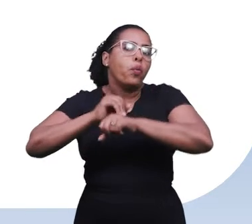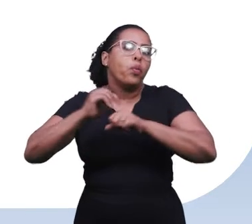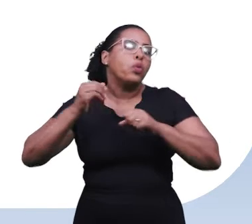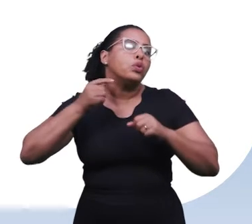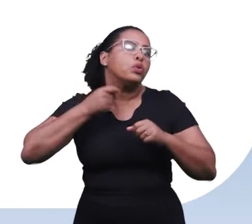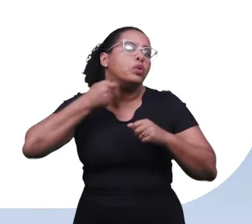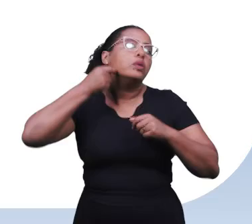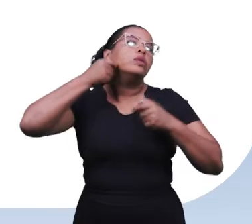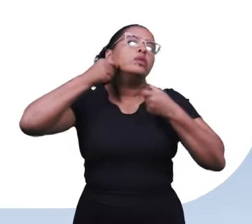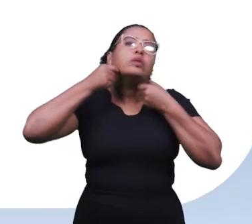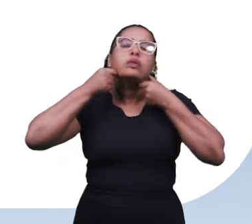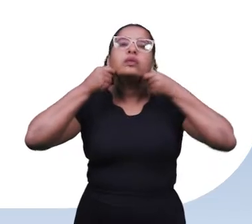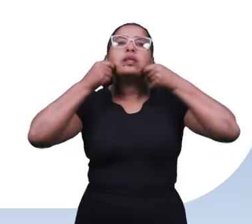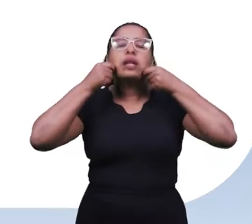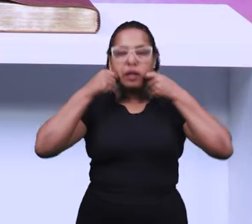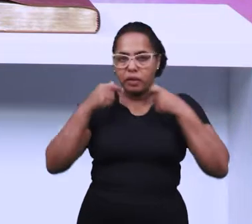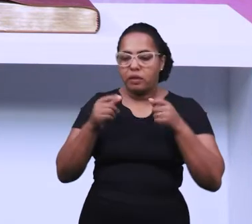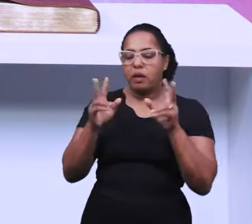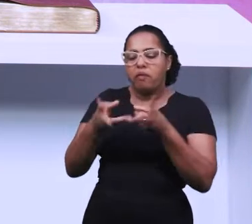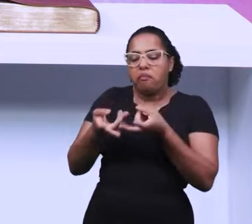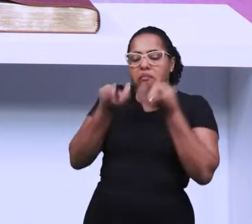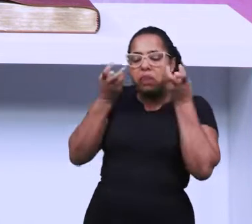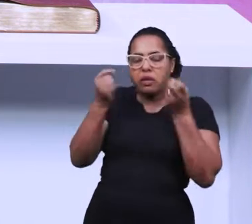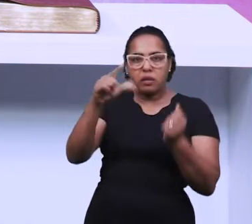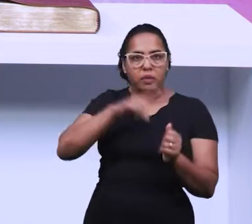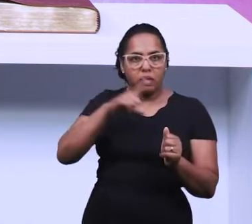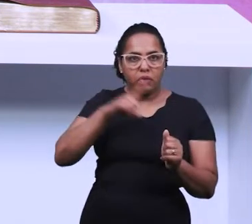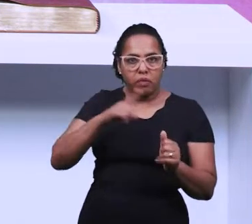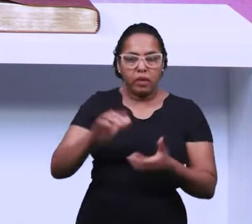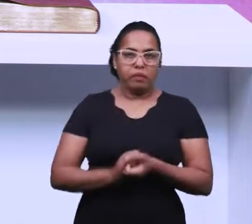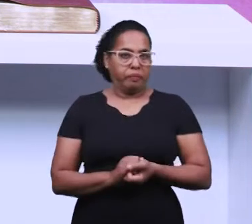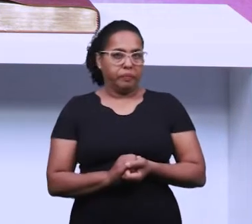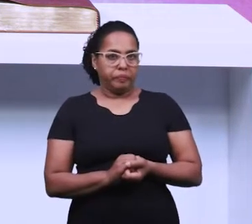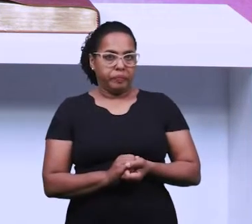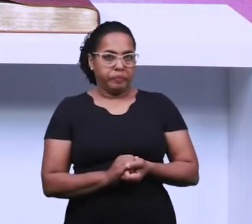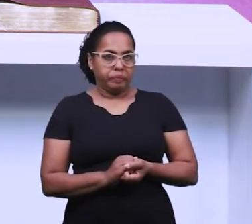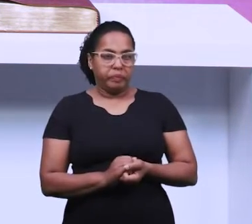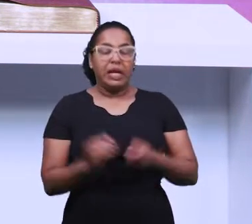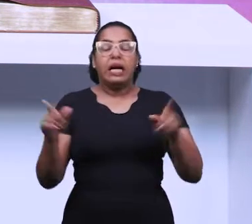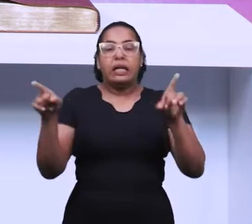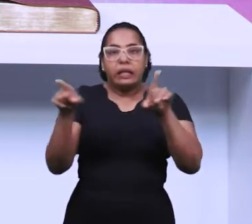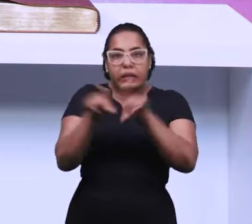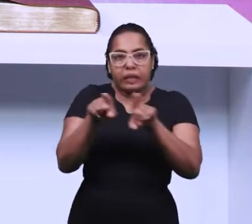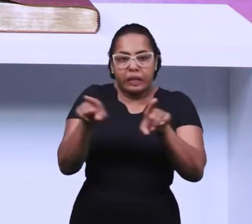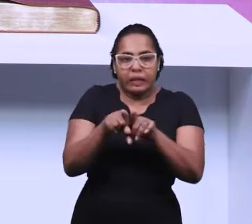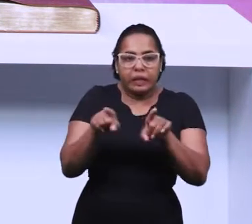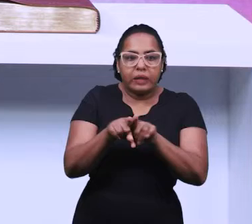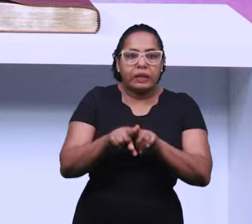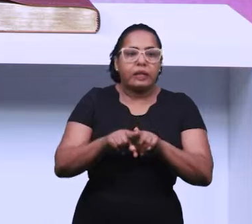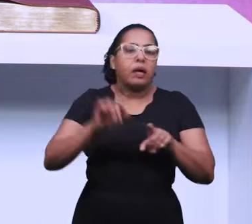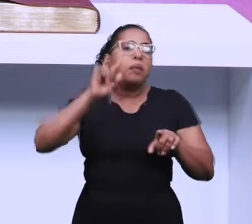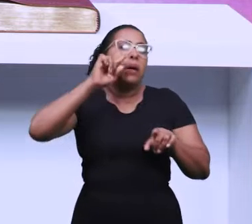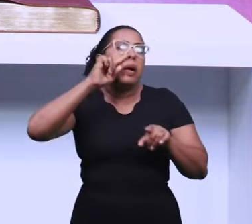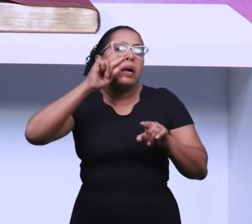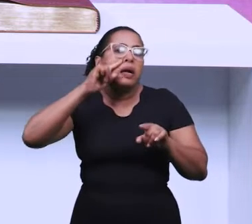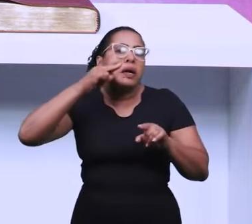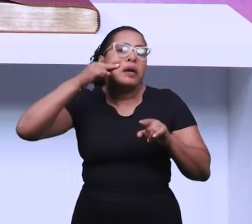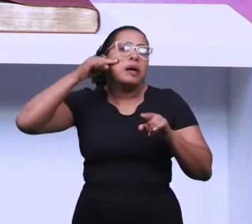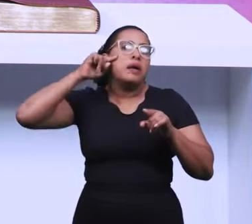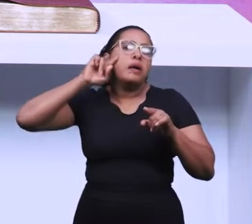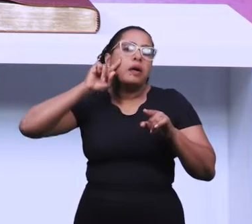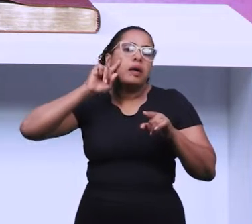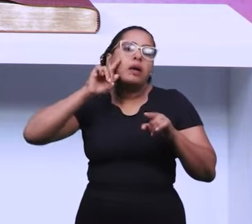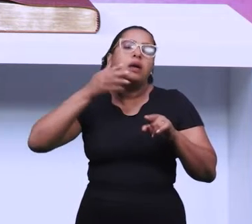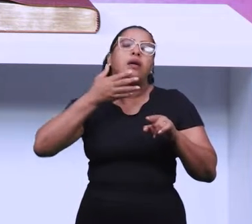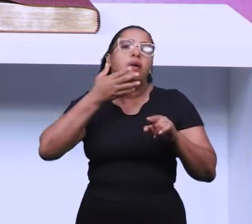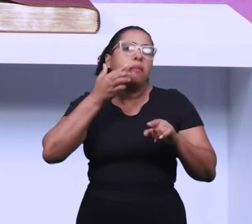seu determinado momento, cada uma delas. As cavidades de ressonância também se alteram bastante,